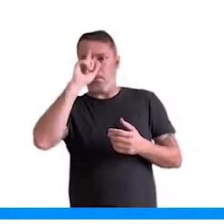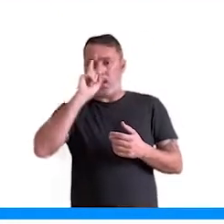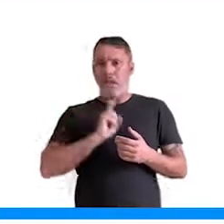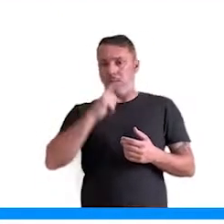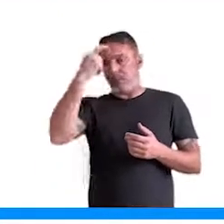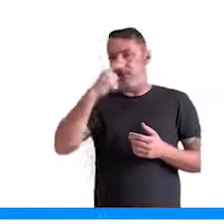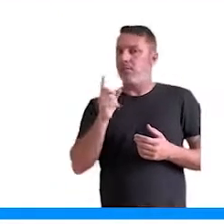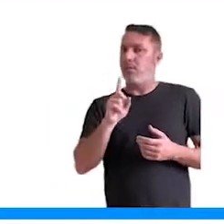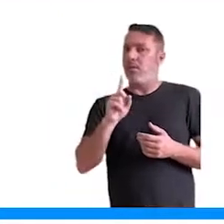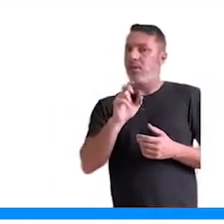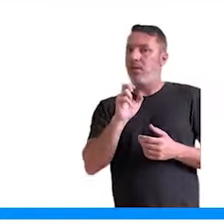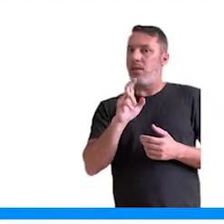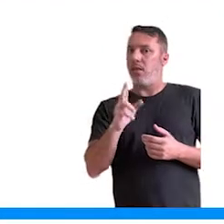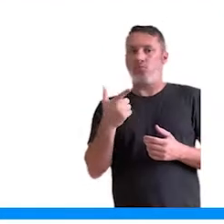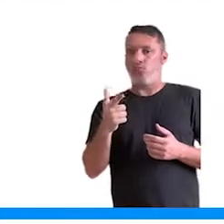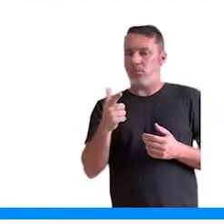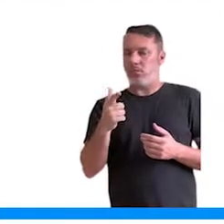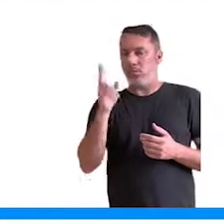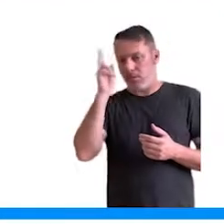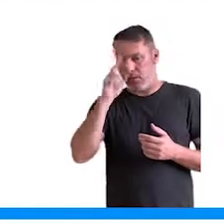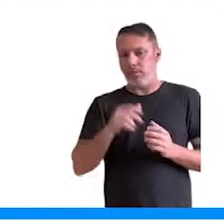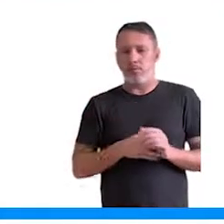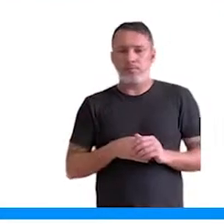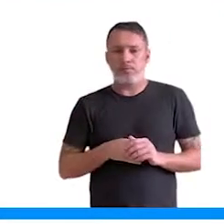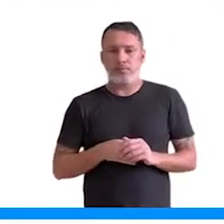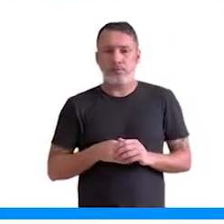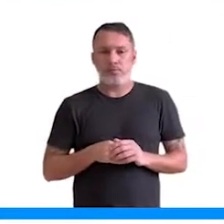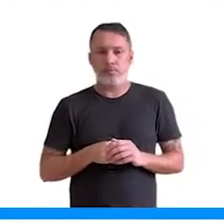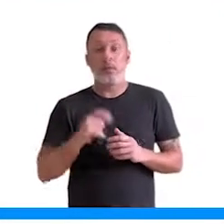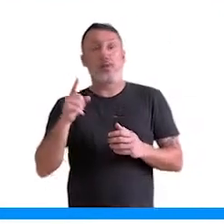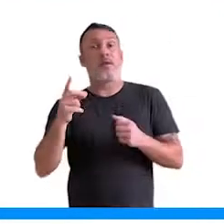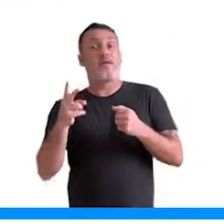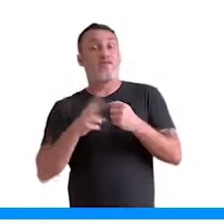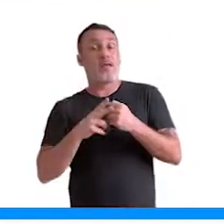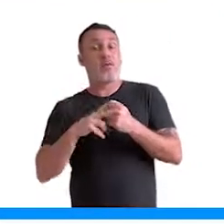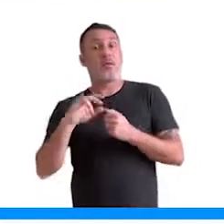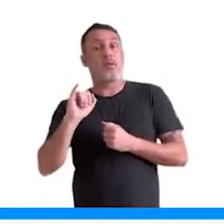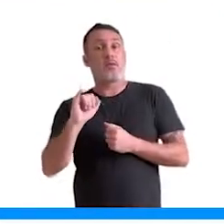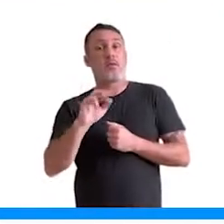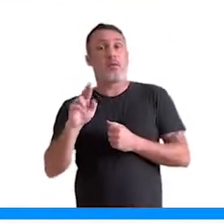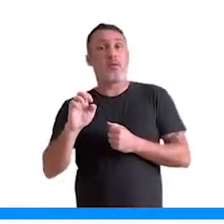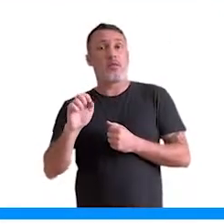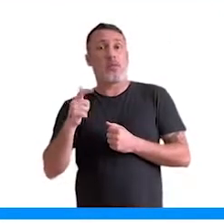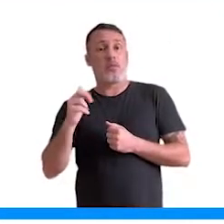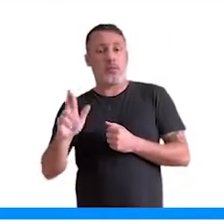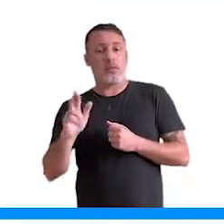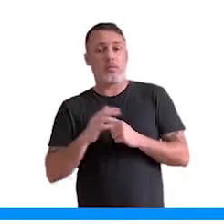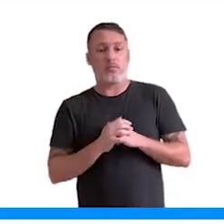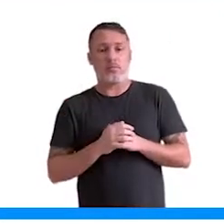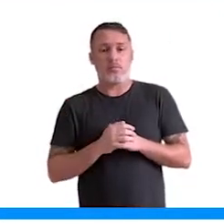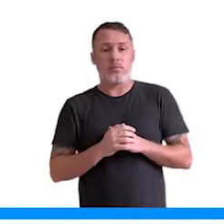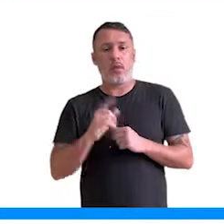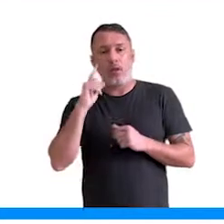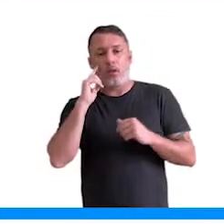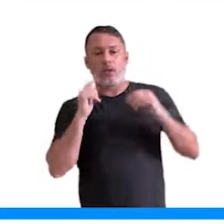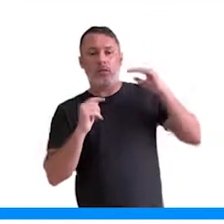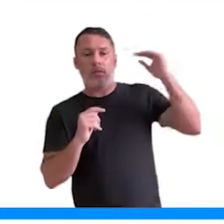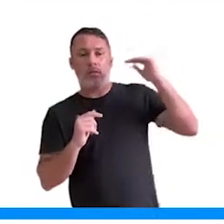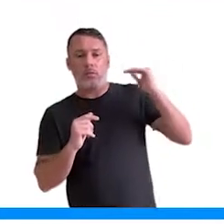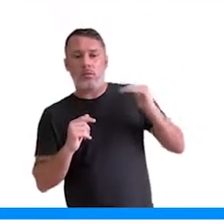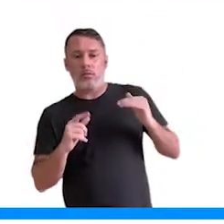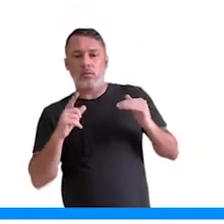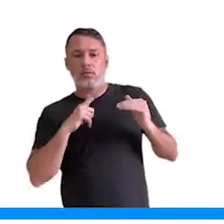mesmo. Bien? Tener. Tem, tu. Bien? Tenga, usted.